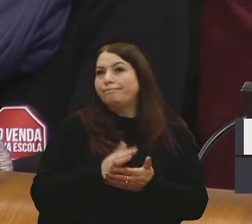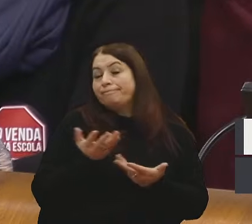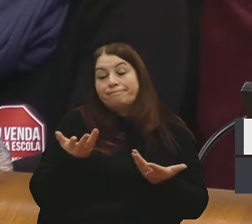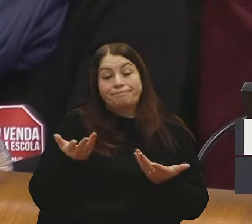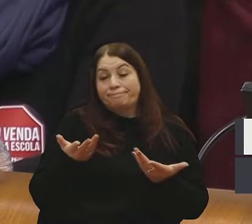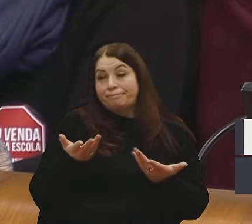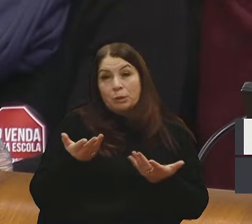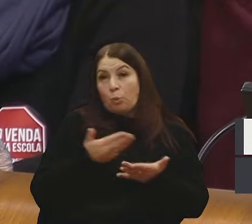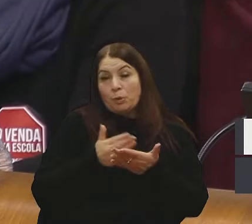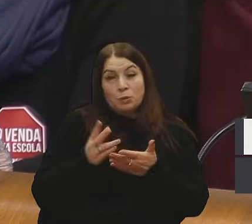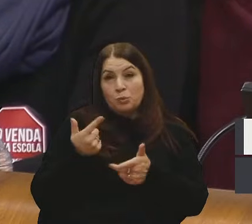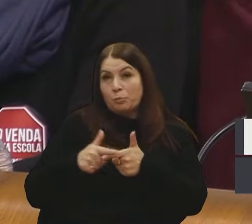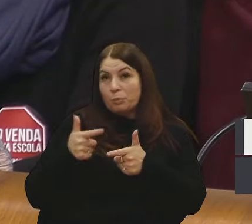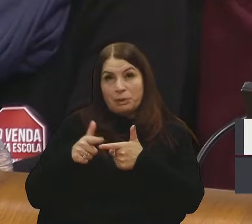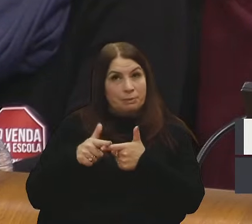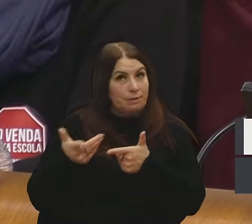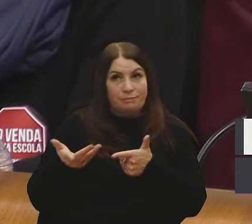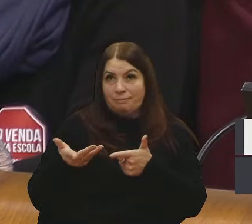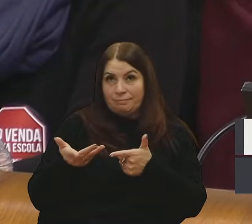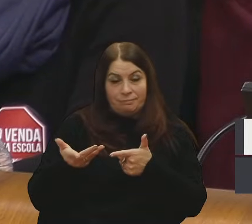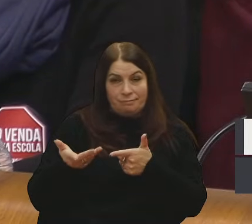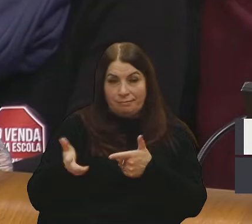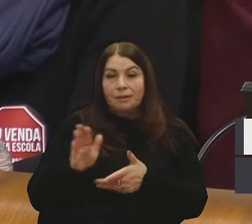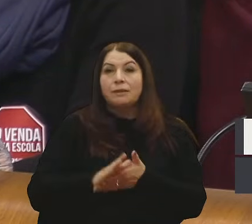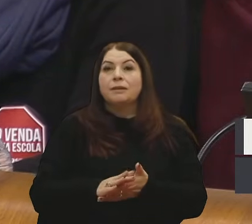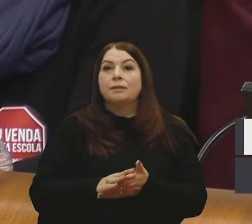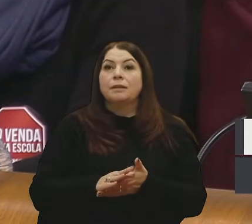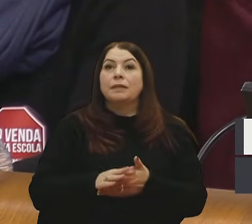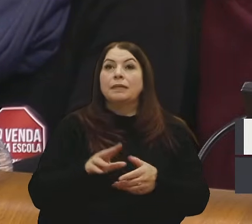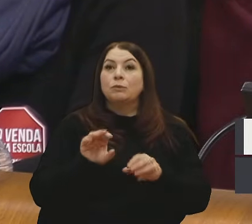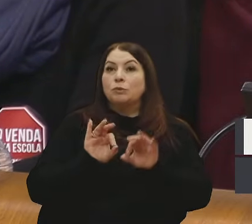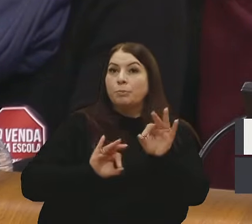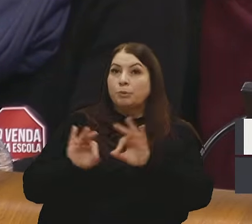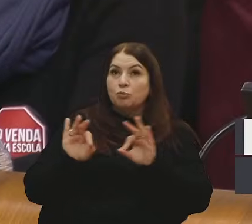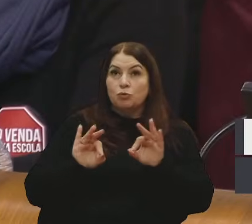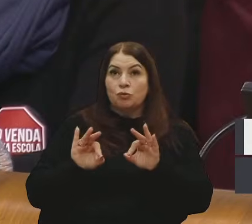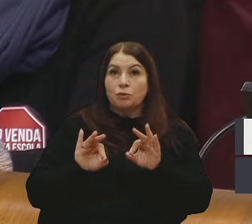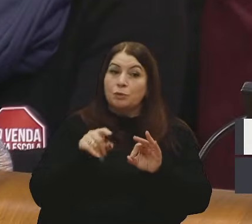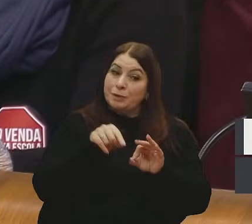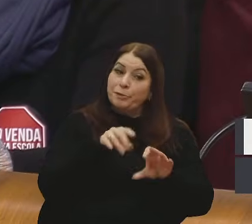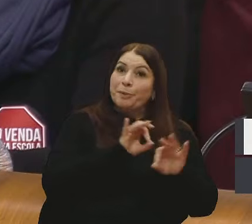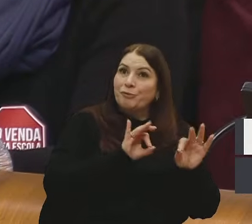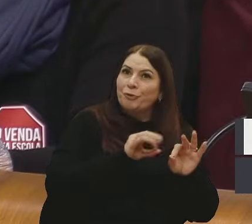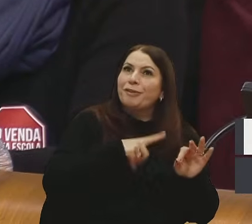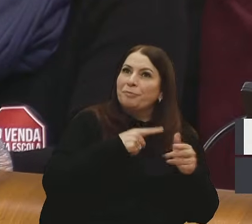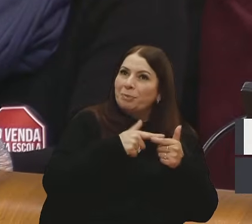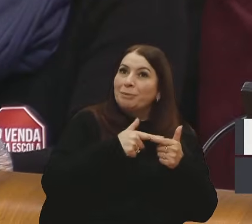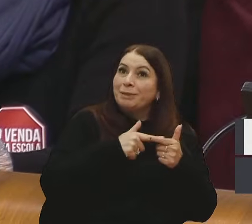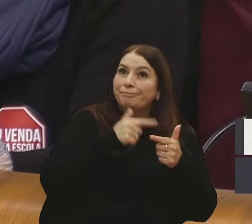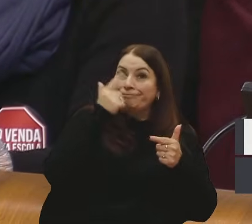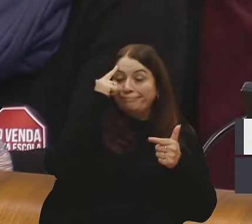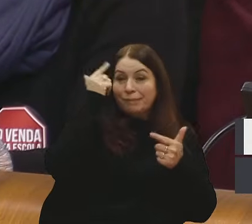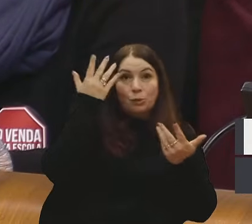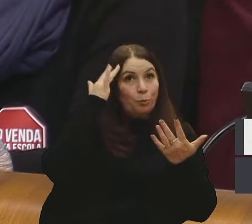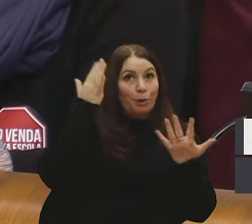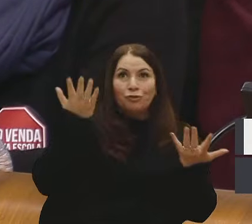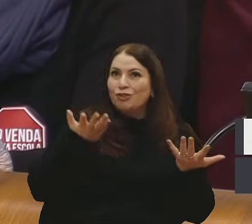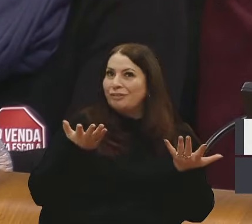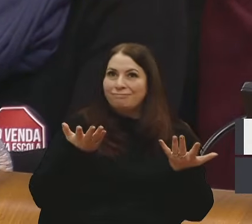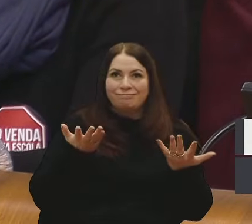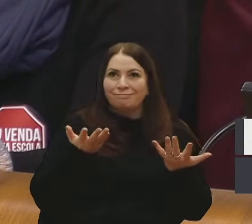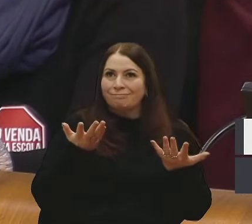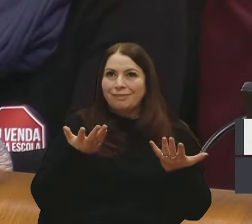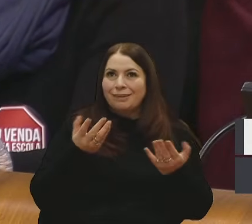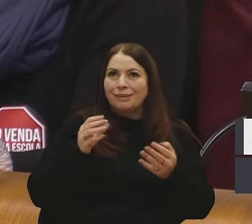né? Já foi lançada com problemas no seu planejamento. Veja, se no planejamento já tem problema, né? No